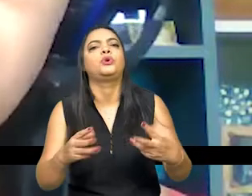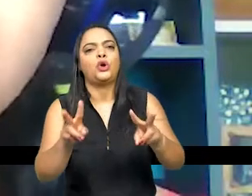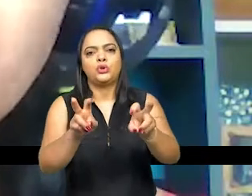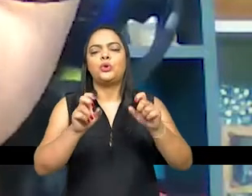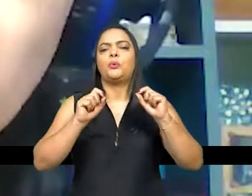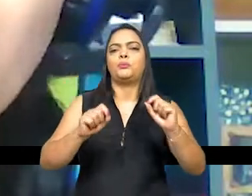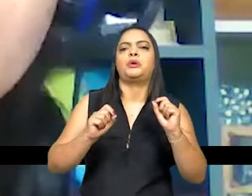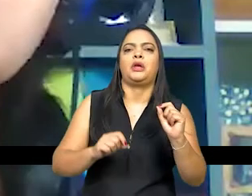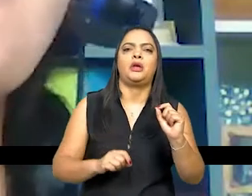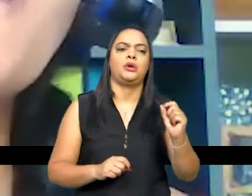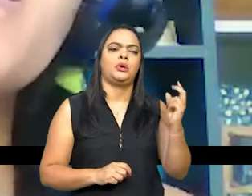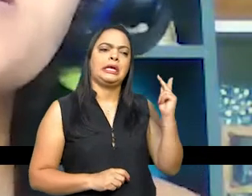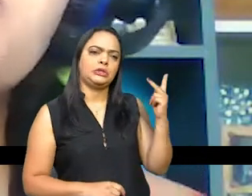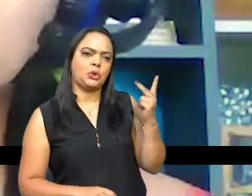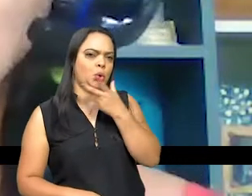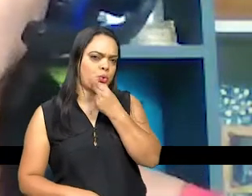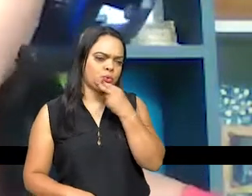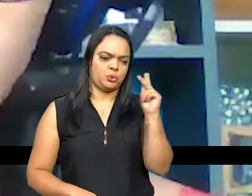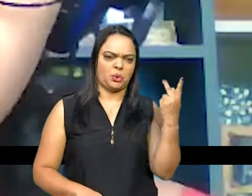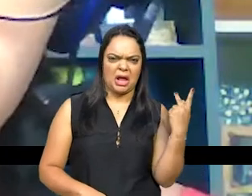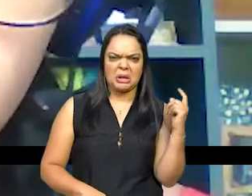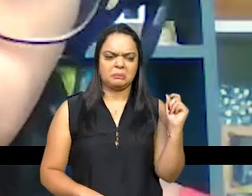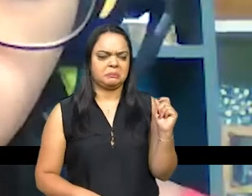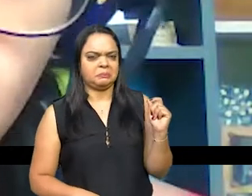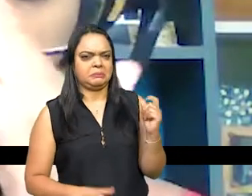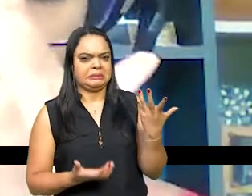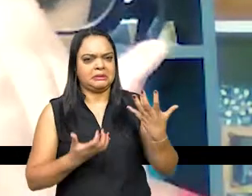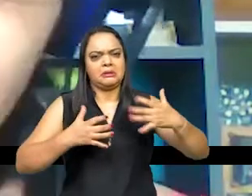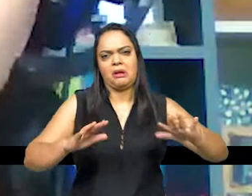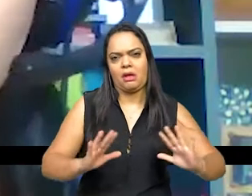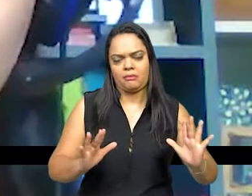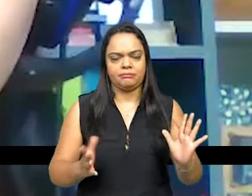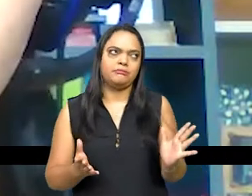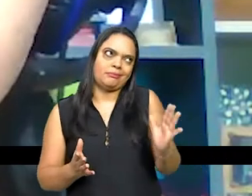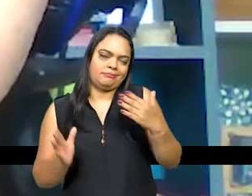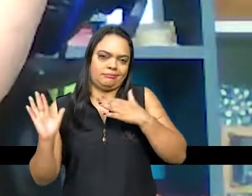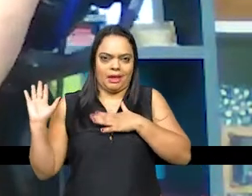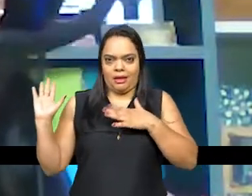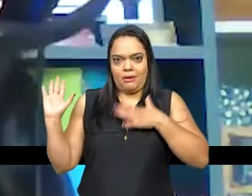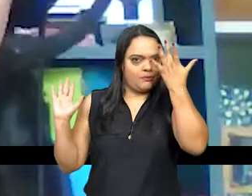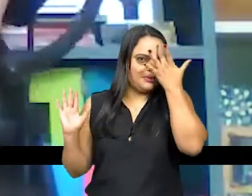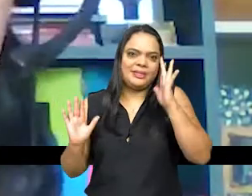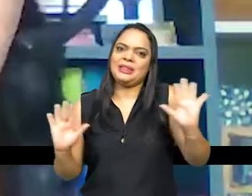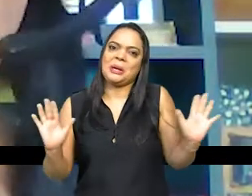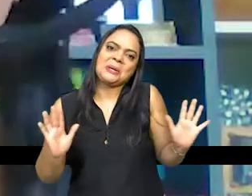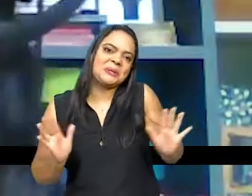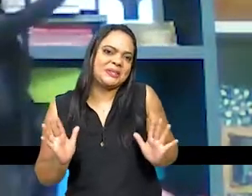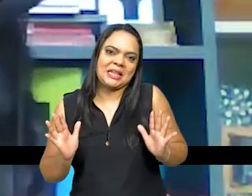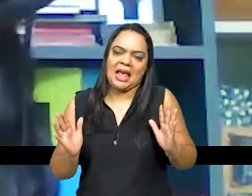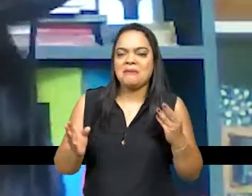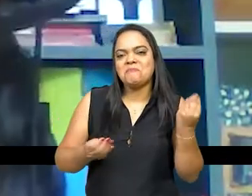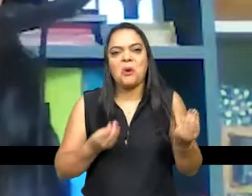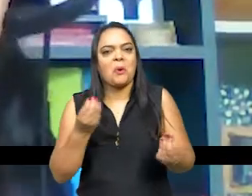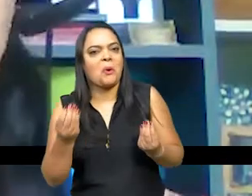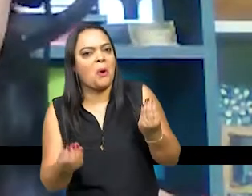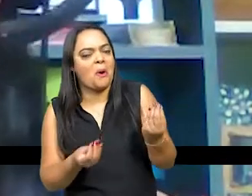resistência dos historiadores, acredito que tanto dos historiadores... não sei exatamente o